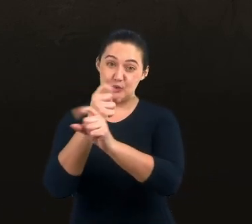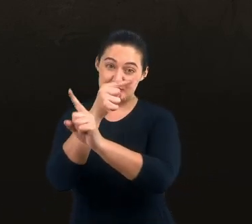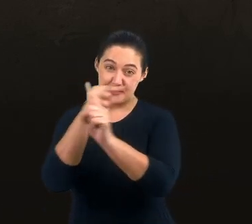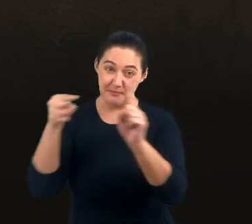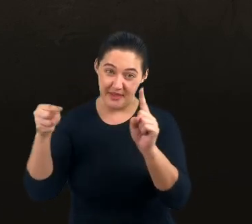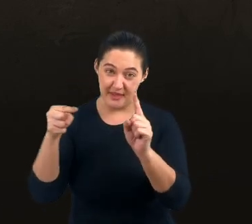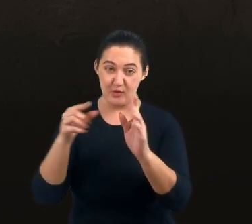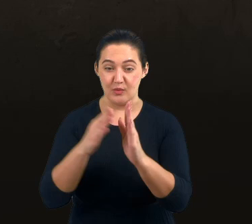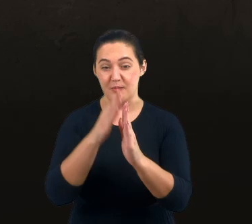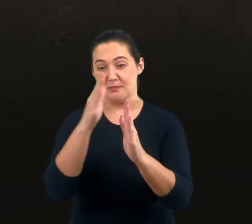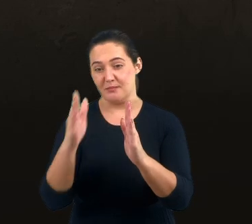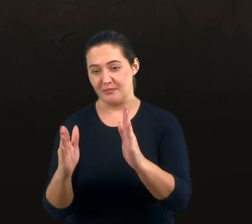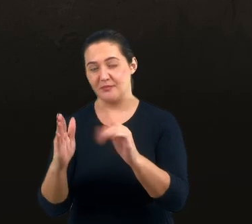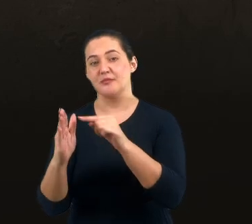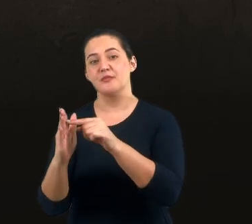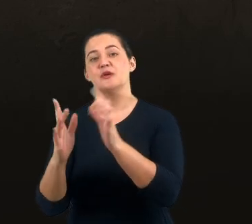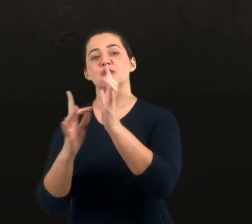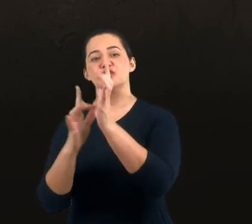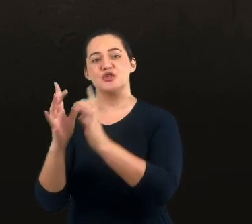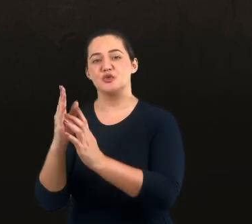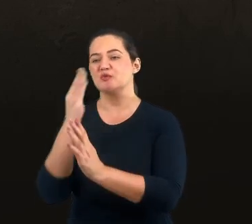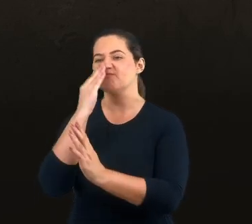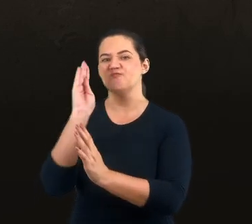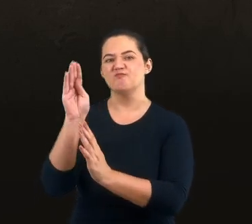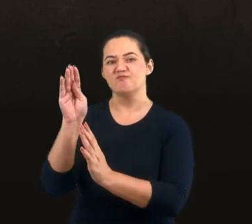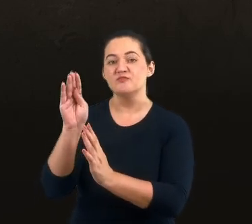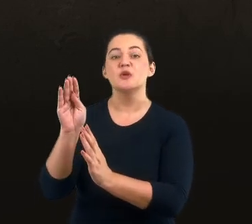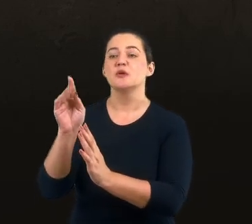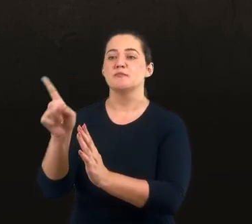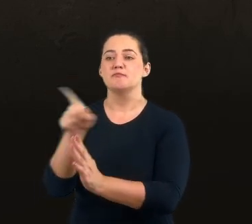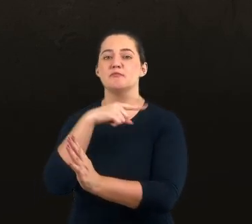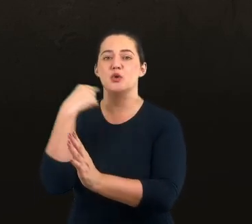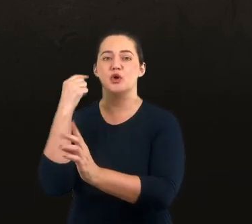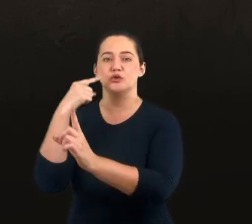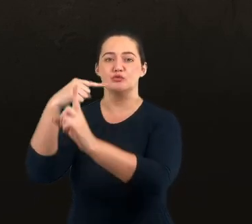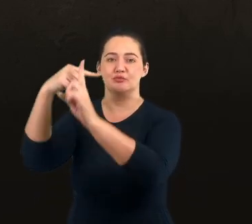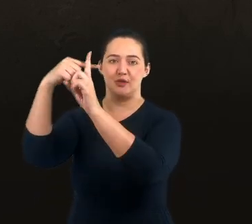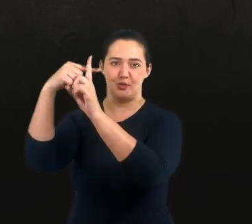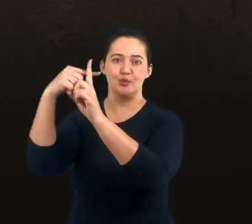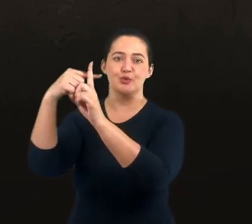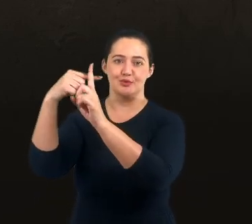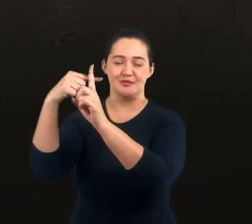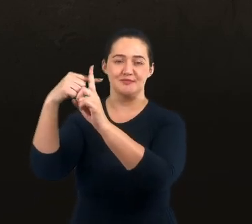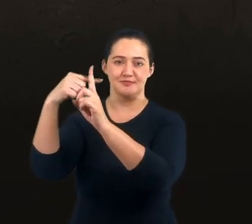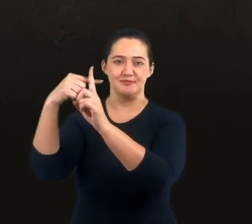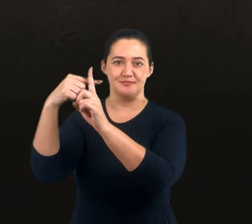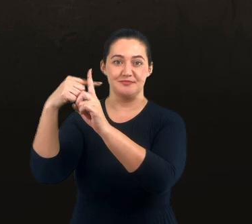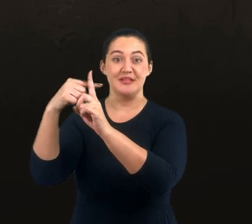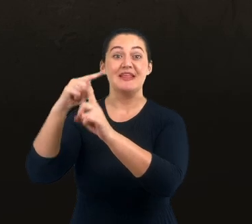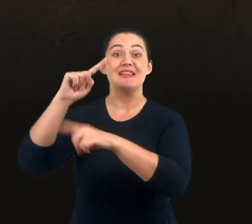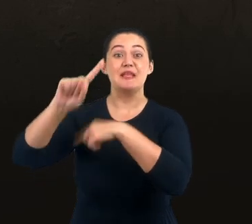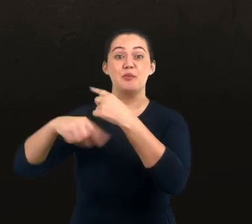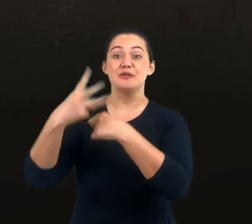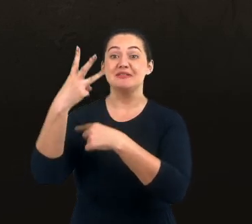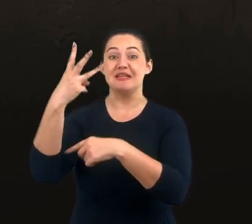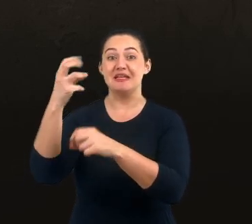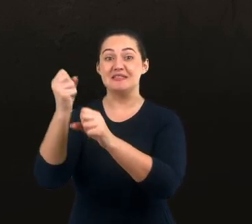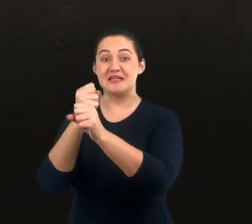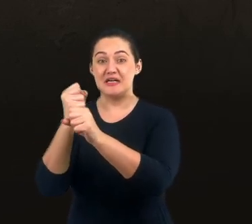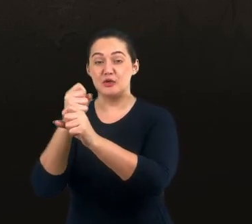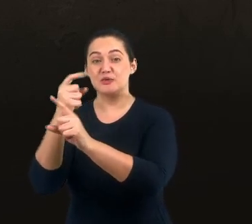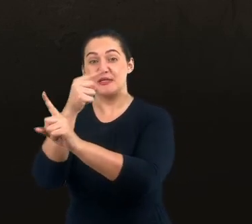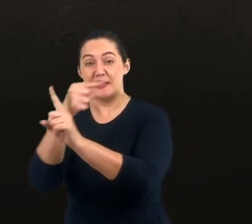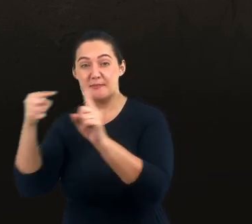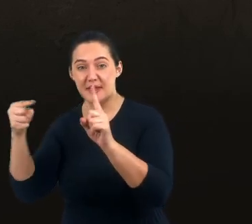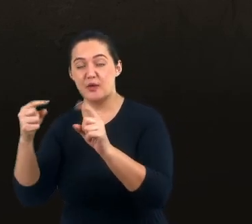depois do batismo de Jesus, ele é rejeitado e é morto na cruz do Calvário. E 3 anos e meio depois, no